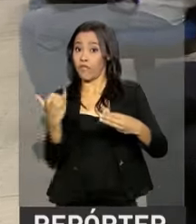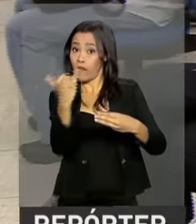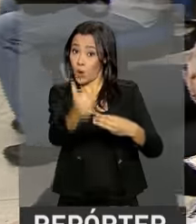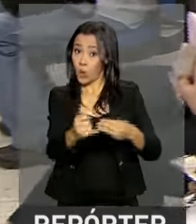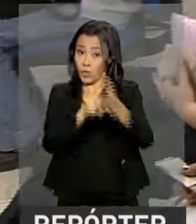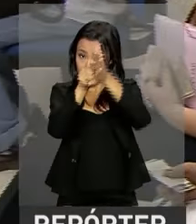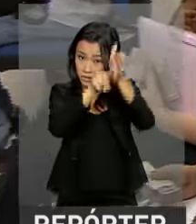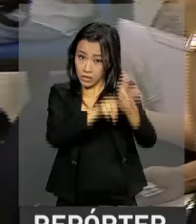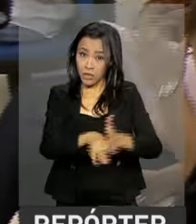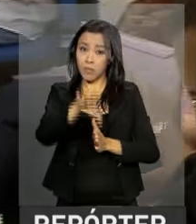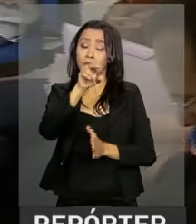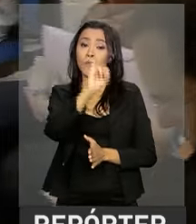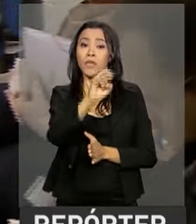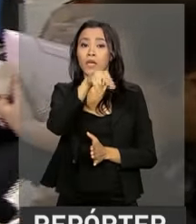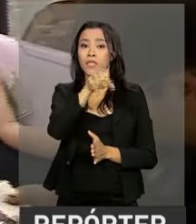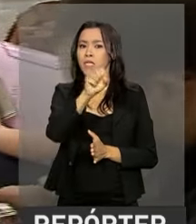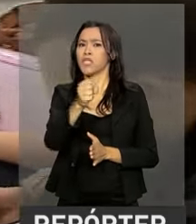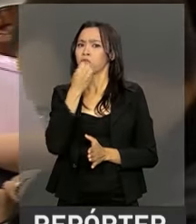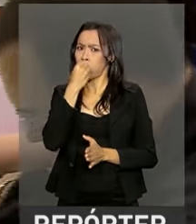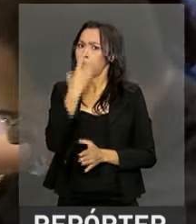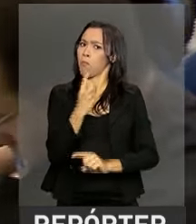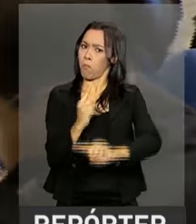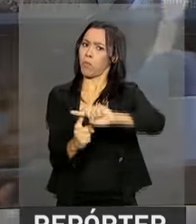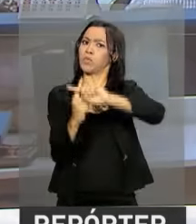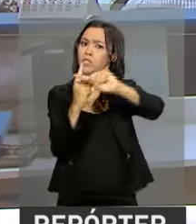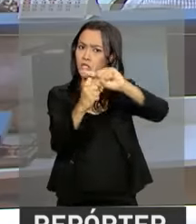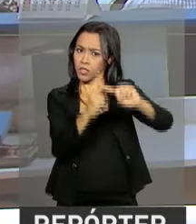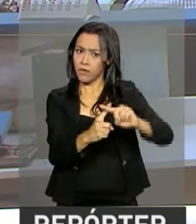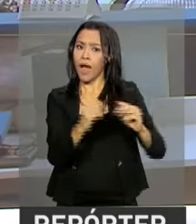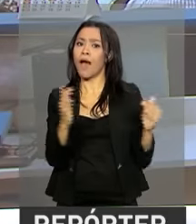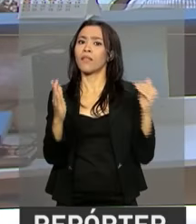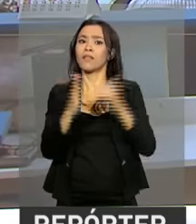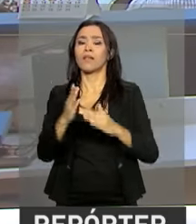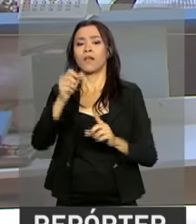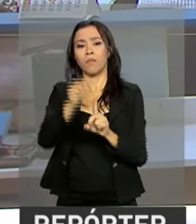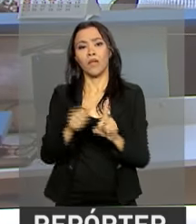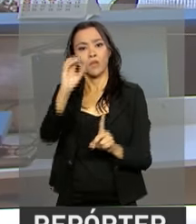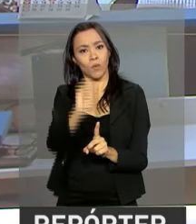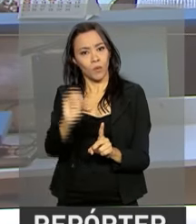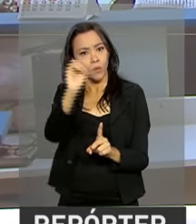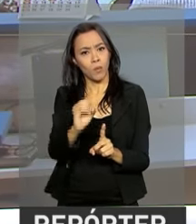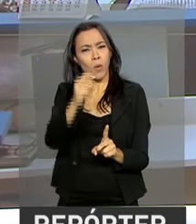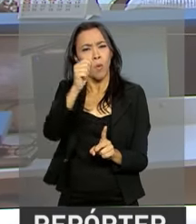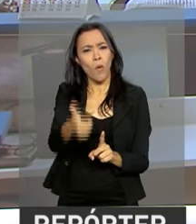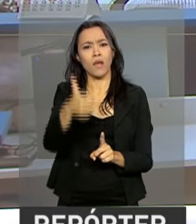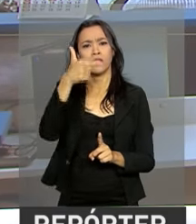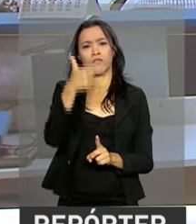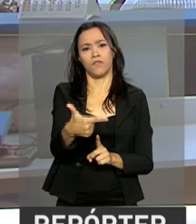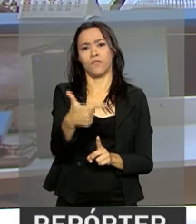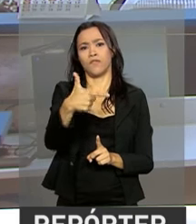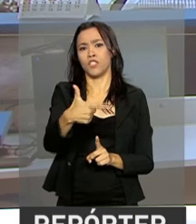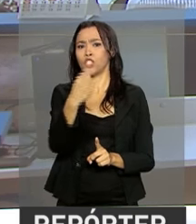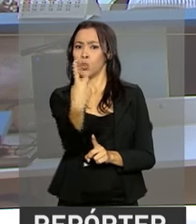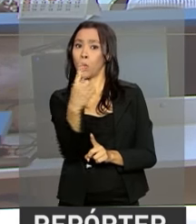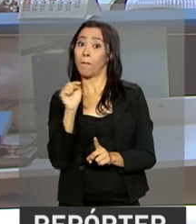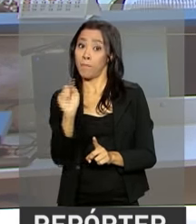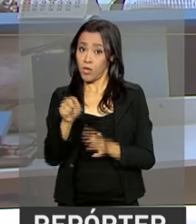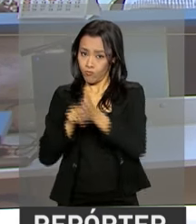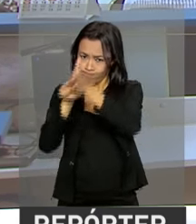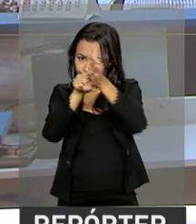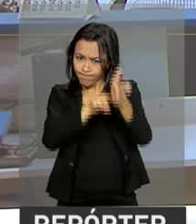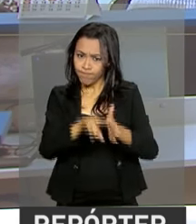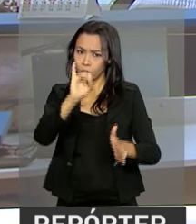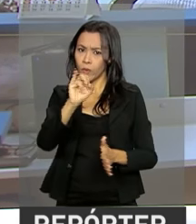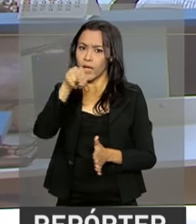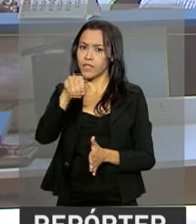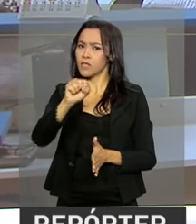dos benefícios teve resultados positivos. Até outubro, foram feitas quase 21 mil perícias, o que